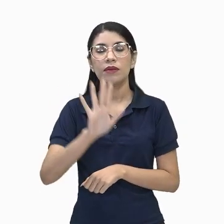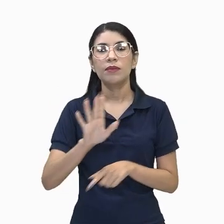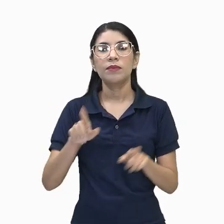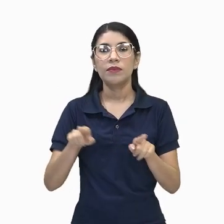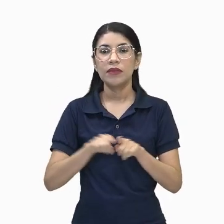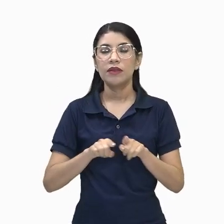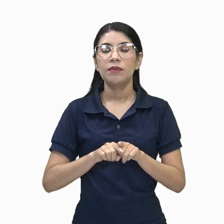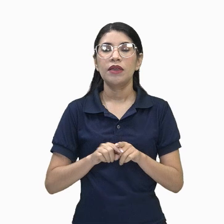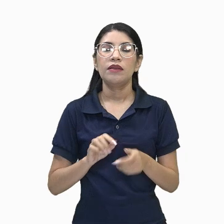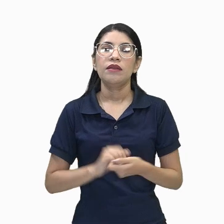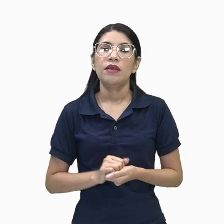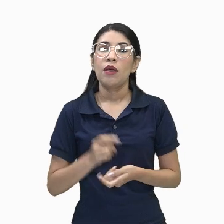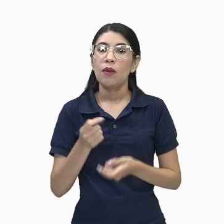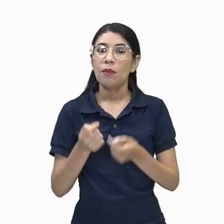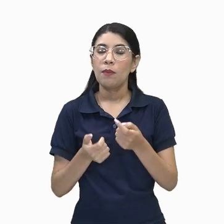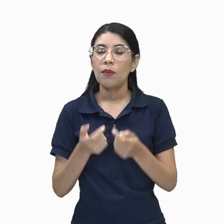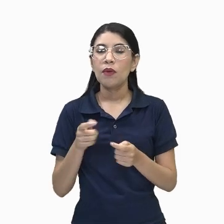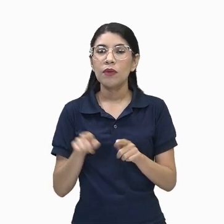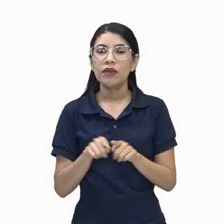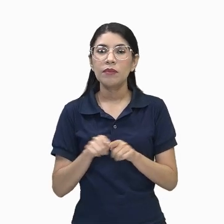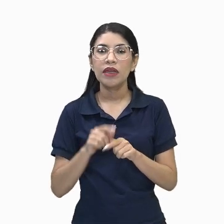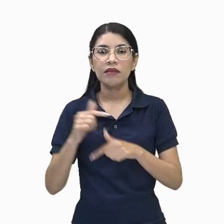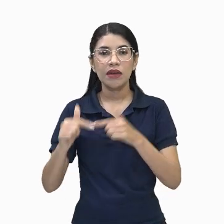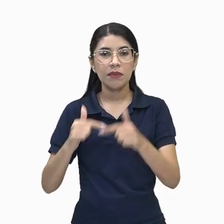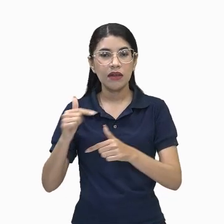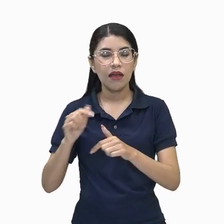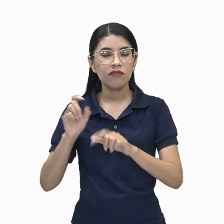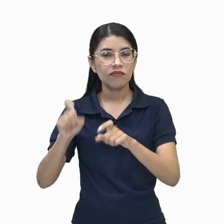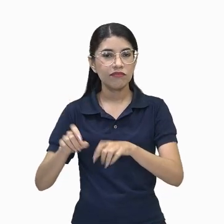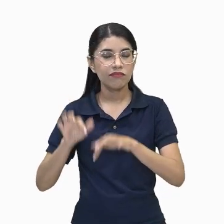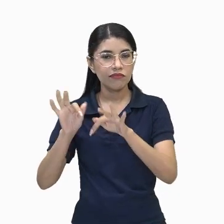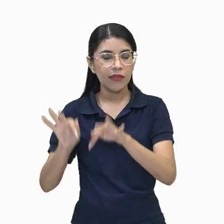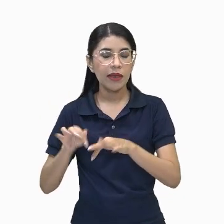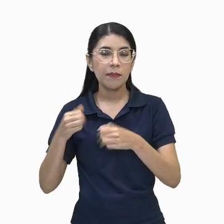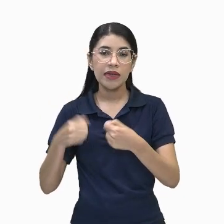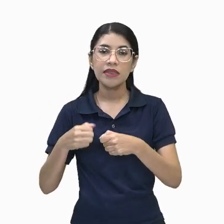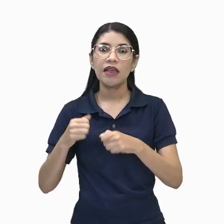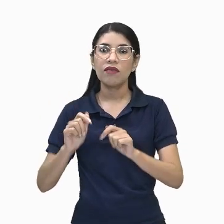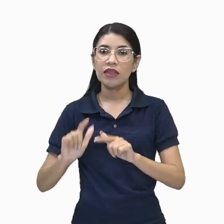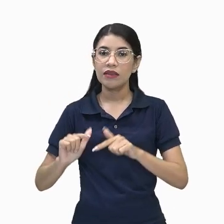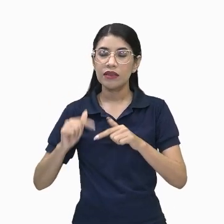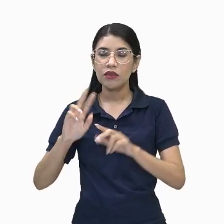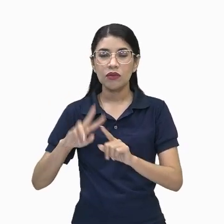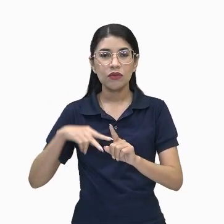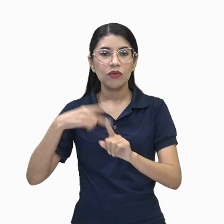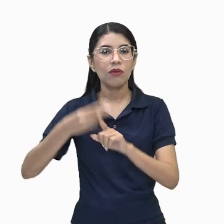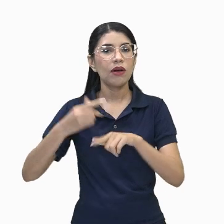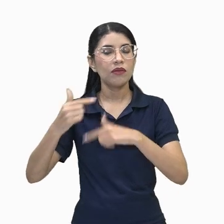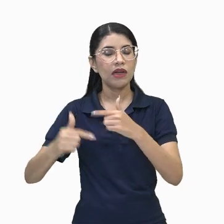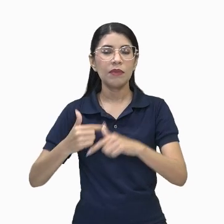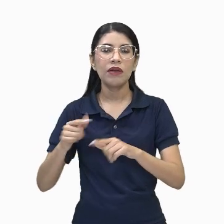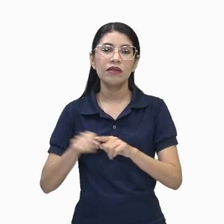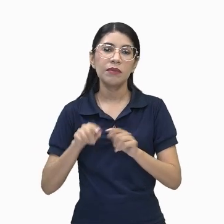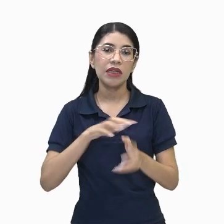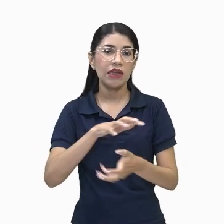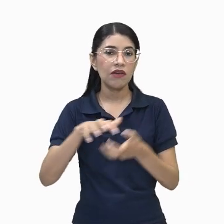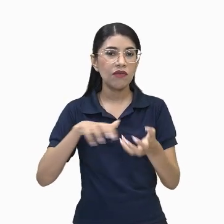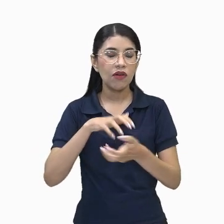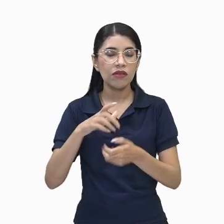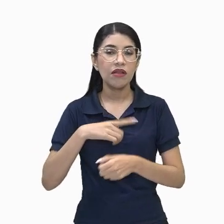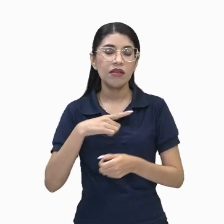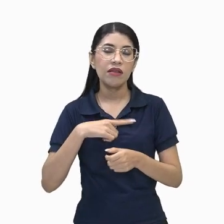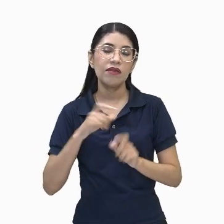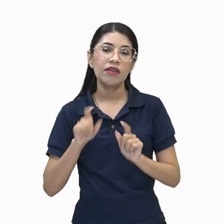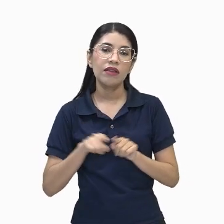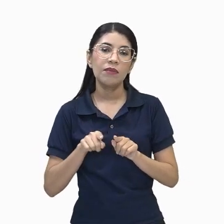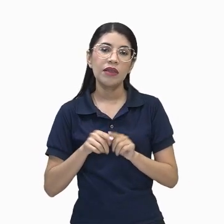Os poucos servos que ainda trabalhavam nos feudos tiveram que trabalhar mais. Isso gerou uma revolta servil que